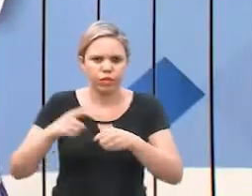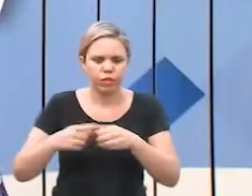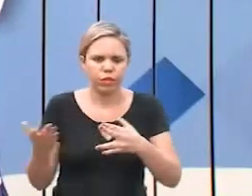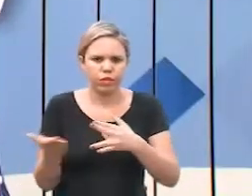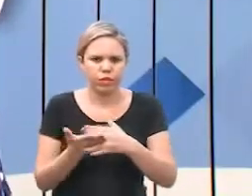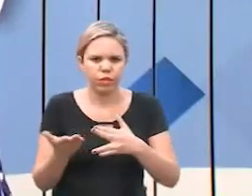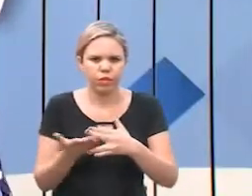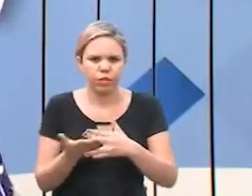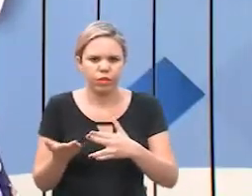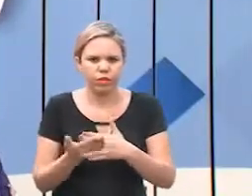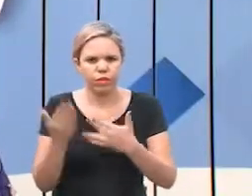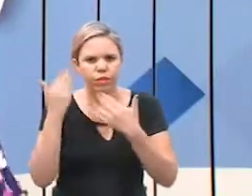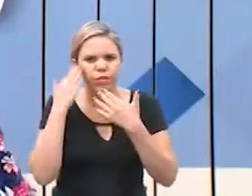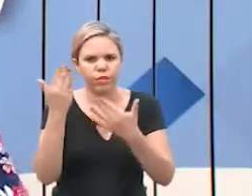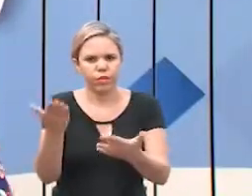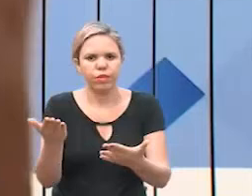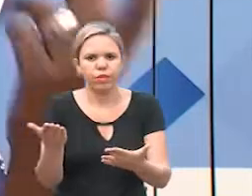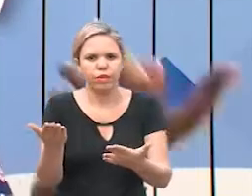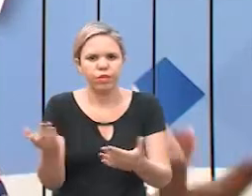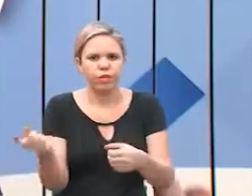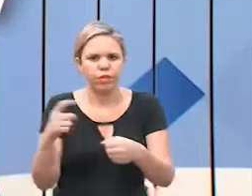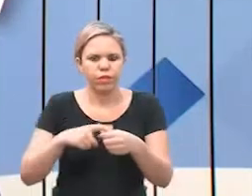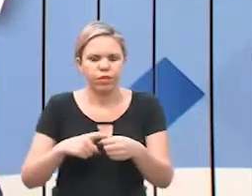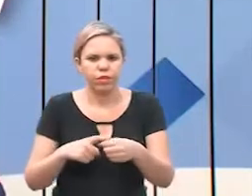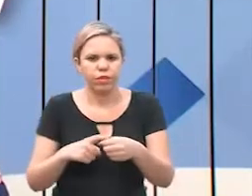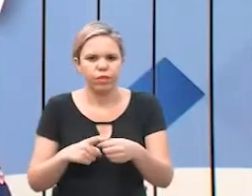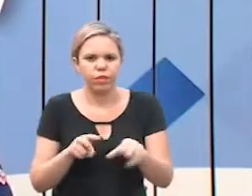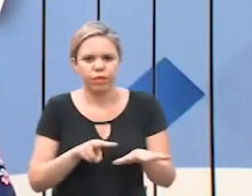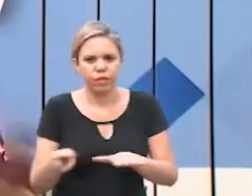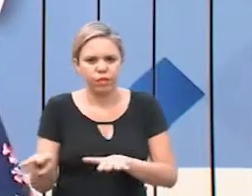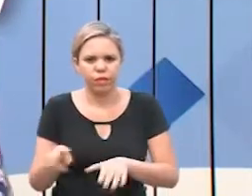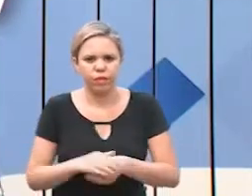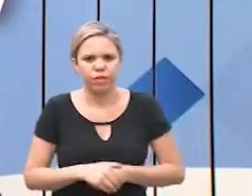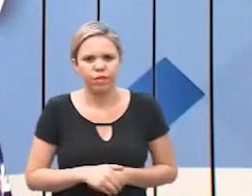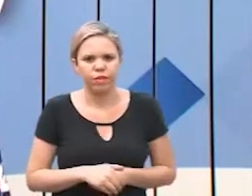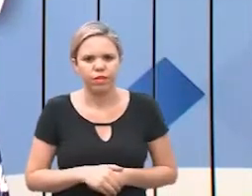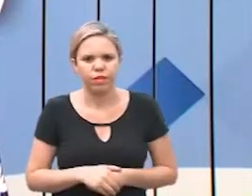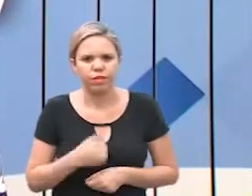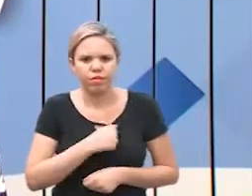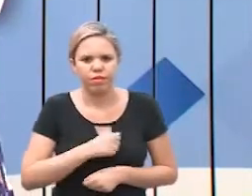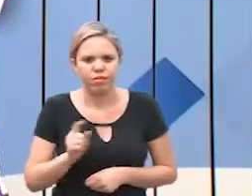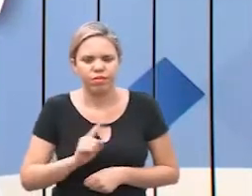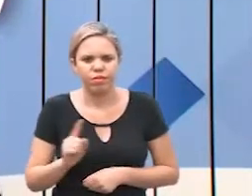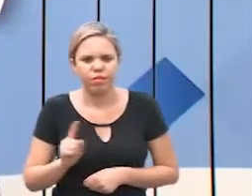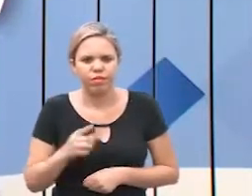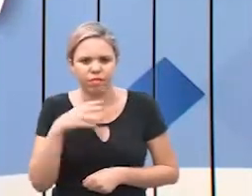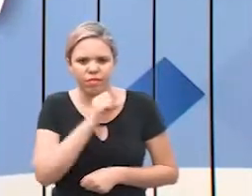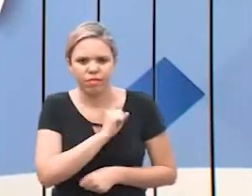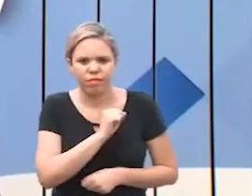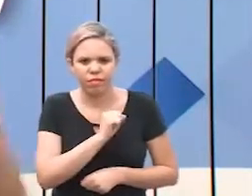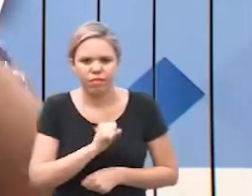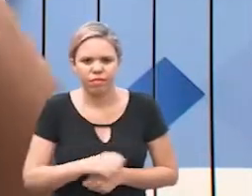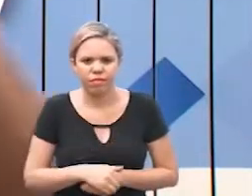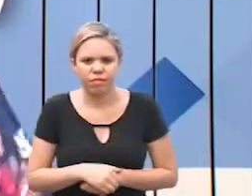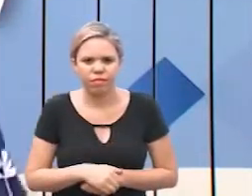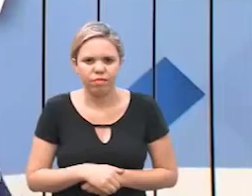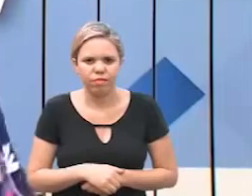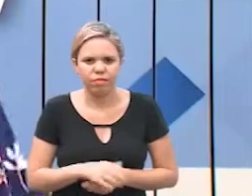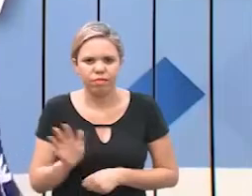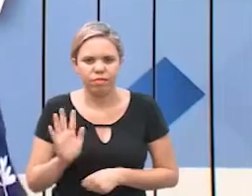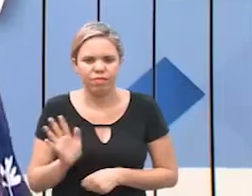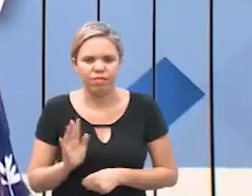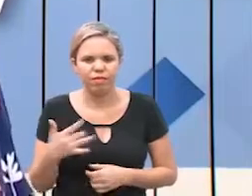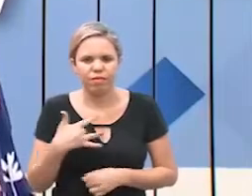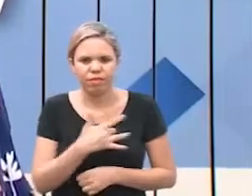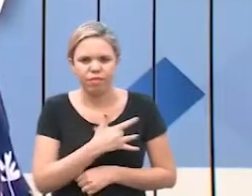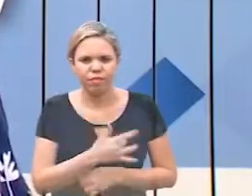depois do intervalo. Muito obrigada e eu volto ainda durante essa semana. Não fica com saudade não, passa rapidinho. Fique bem,